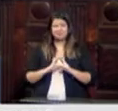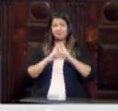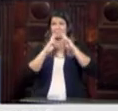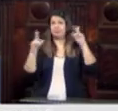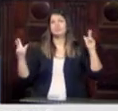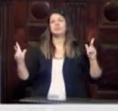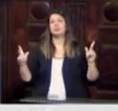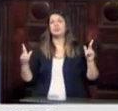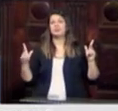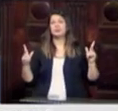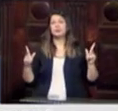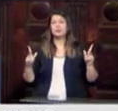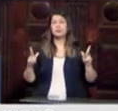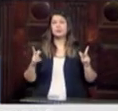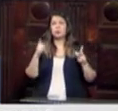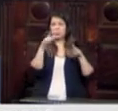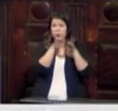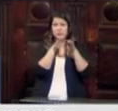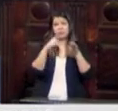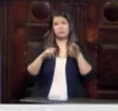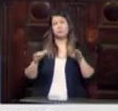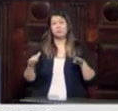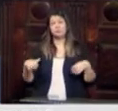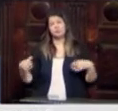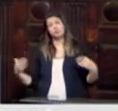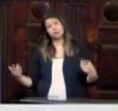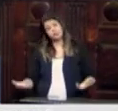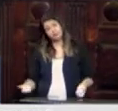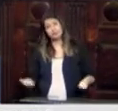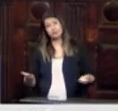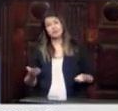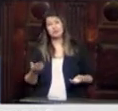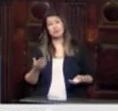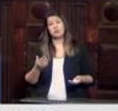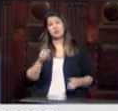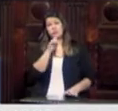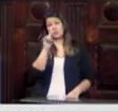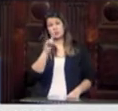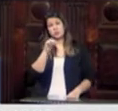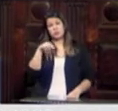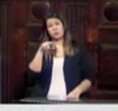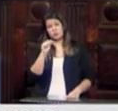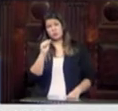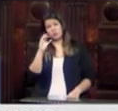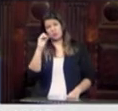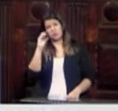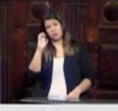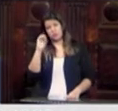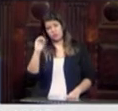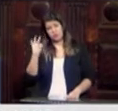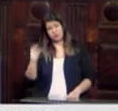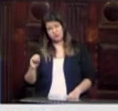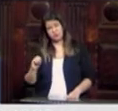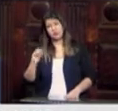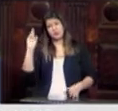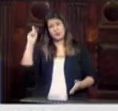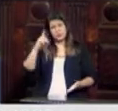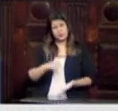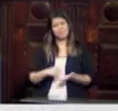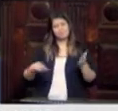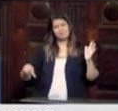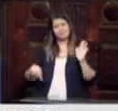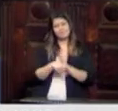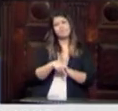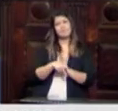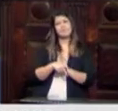substancial. Mas, da Zona Oeste da cidade do Rio de Janeiro, originário mesmo,